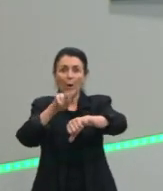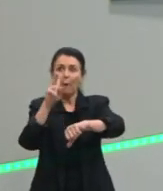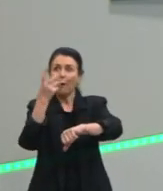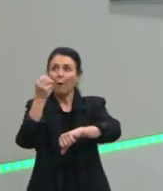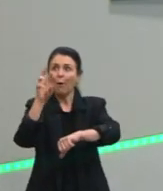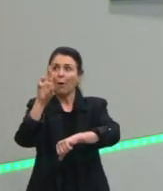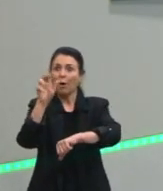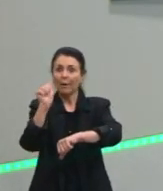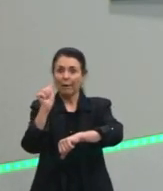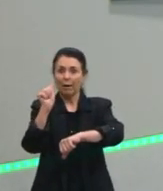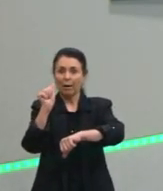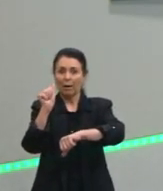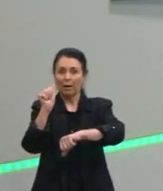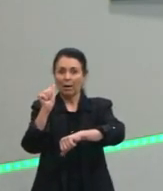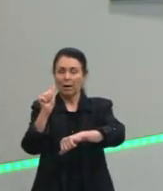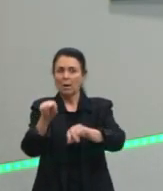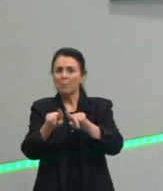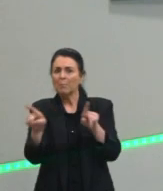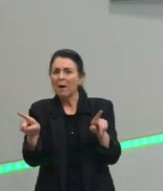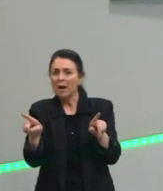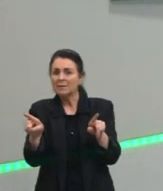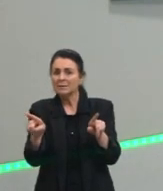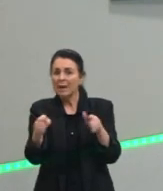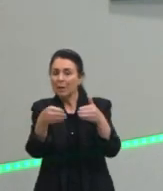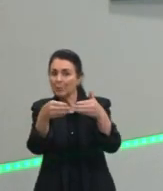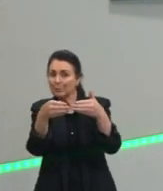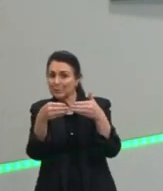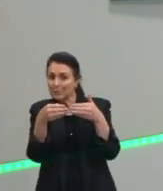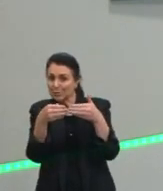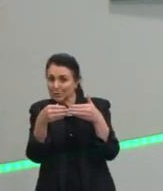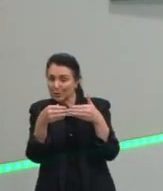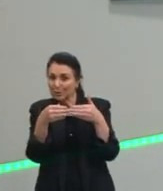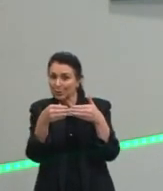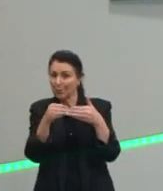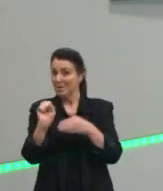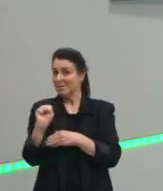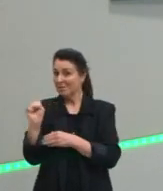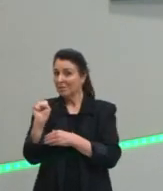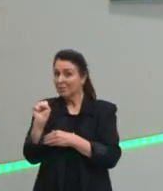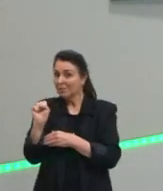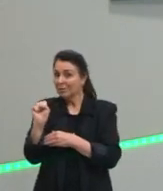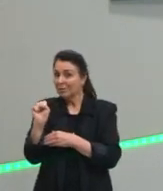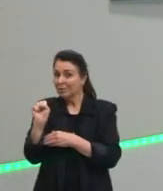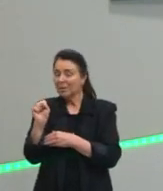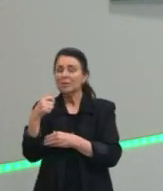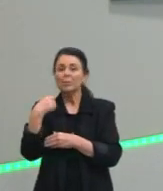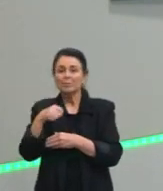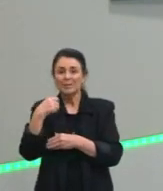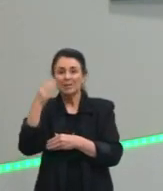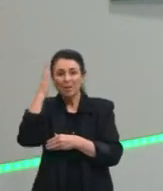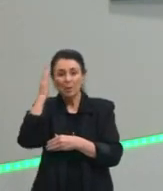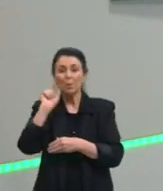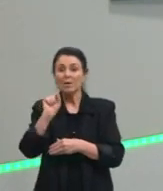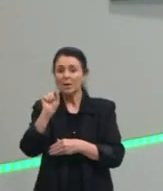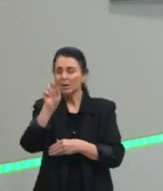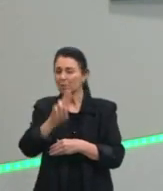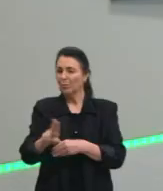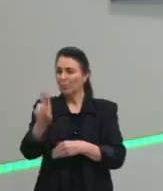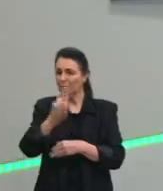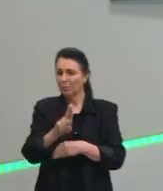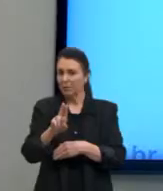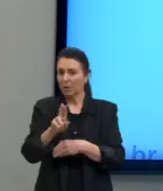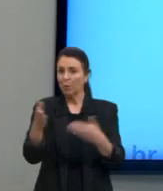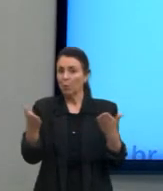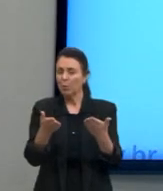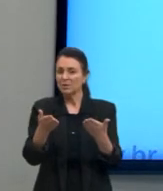resultado tá pedindo em segundos Então tem que tomar cuidado saber como que a gente opera tá E e hoje